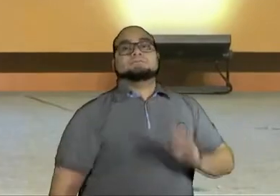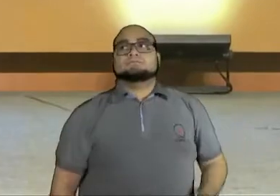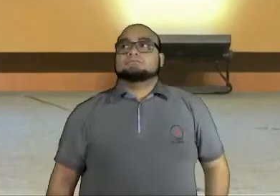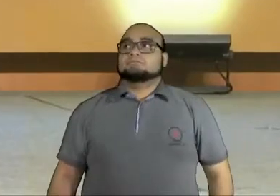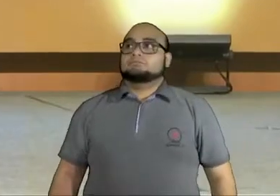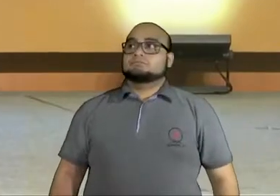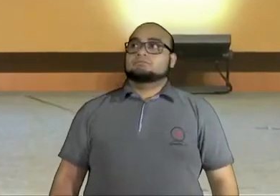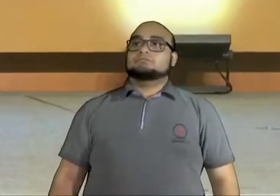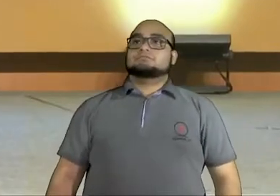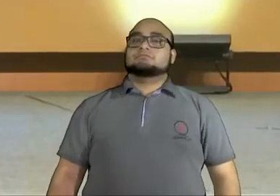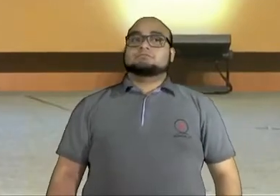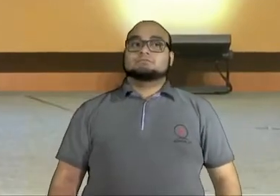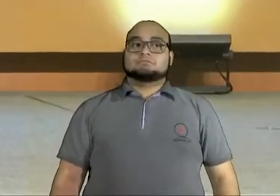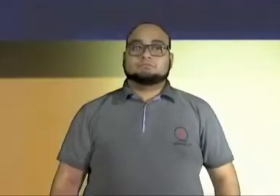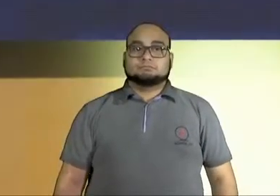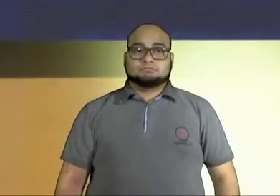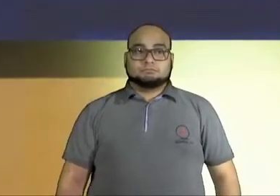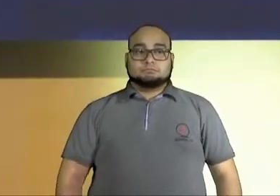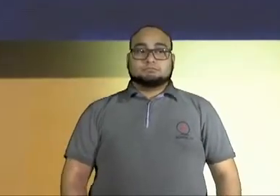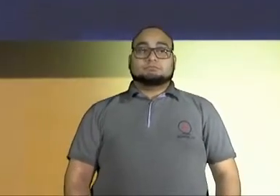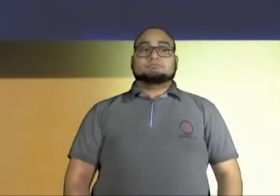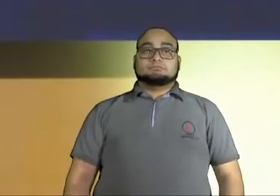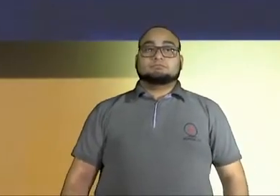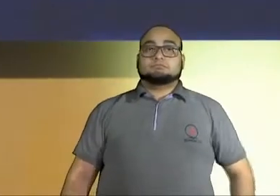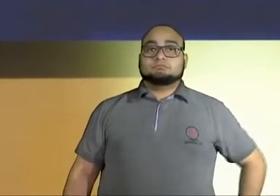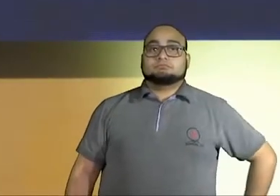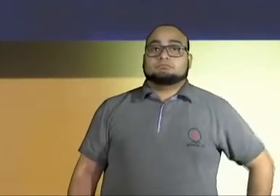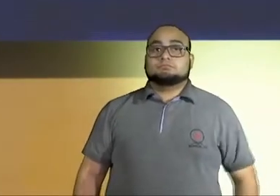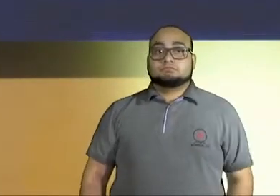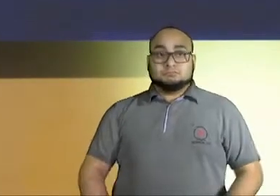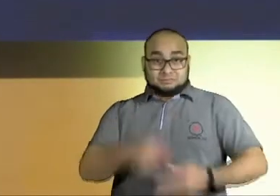Ponto número 1. E serão só 3.